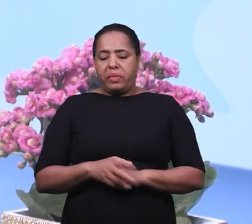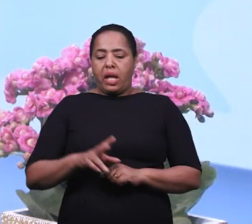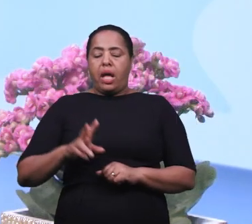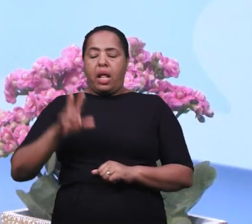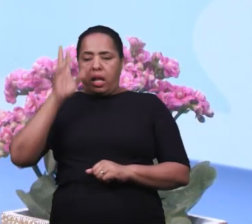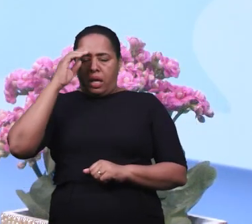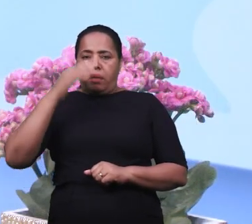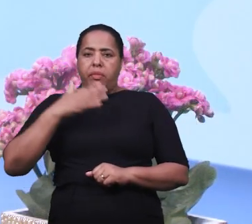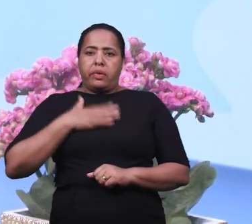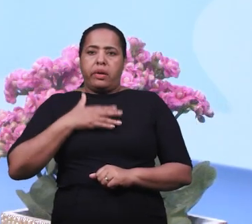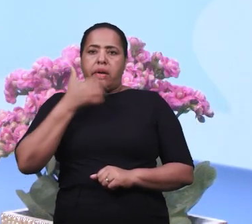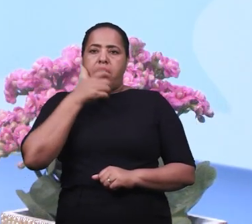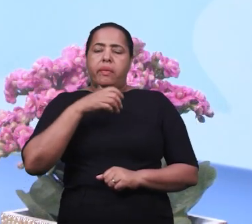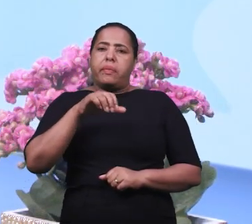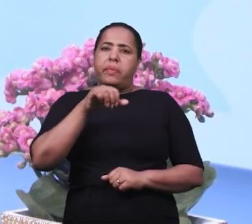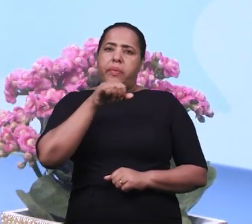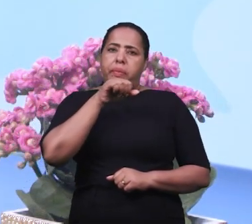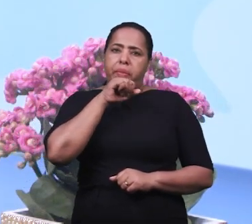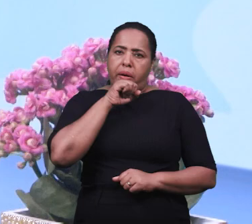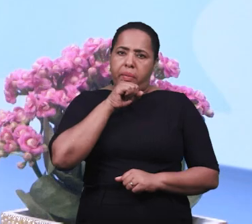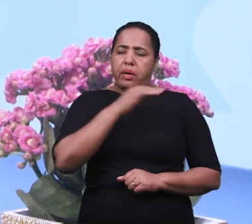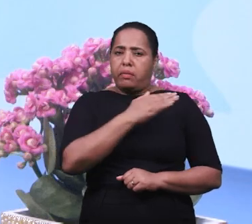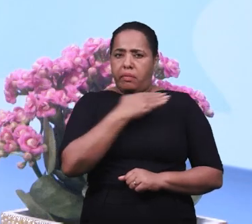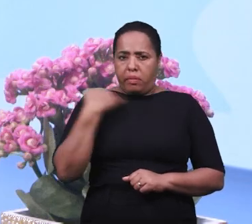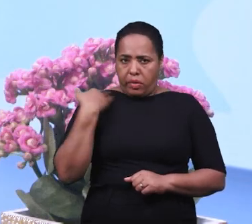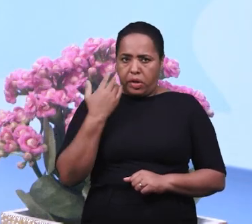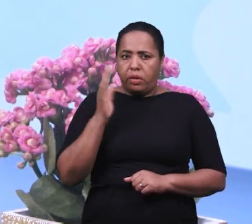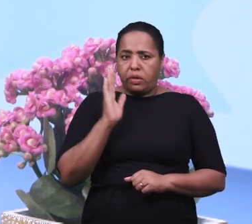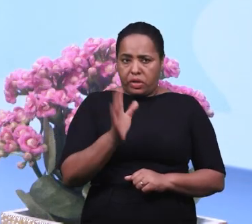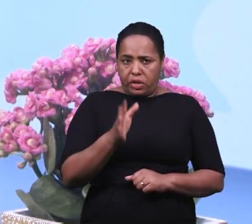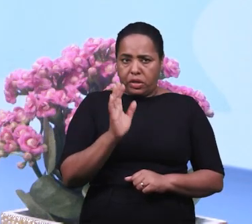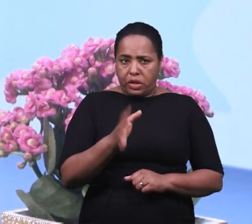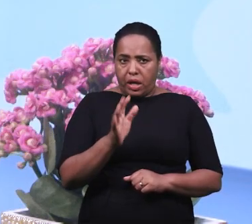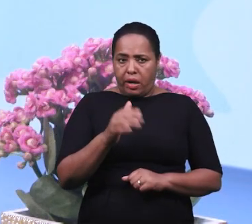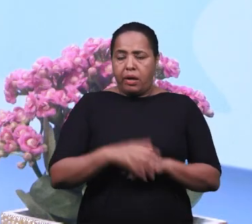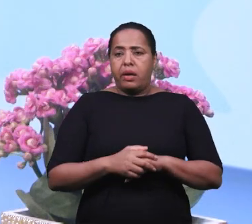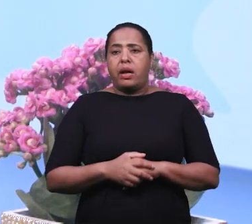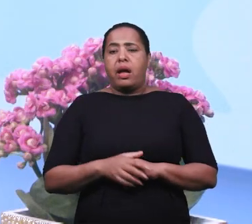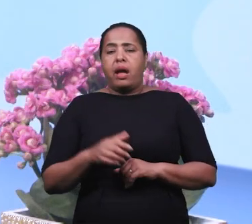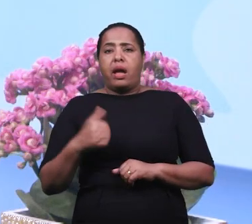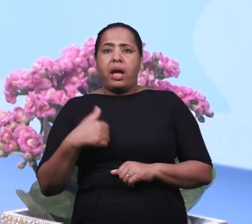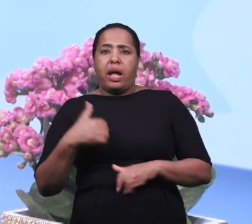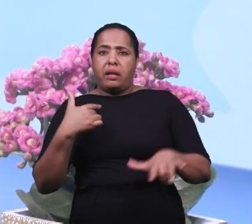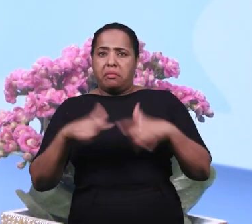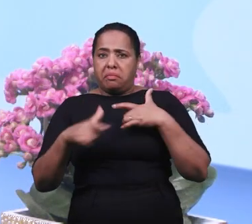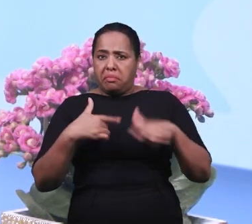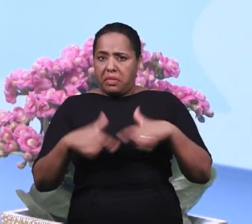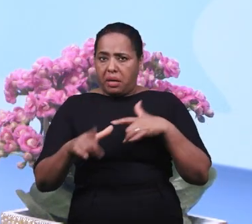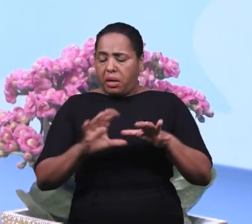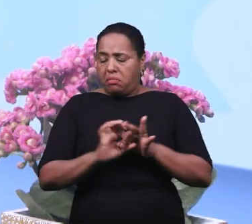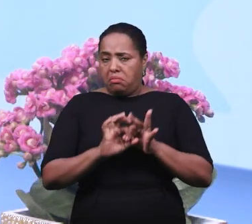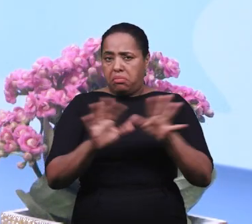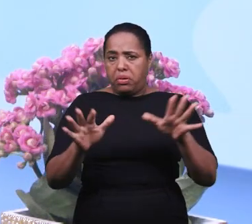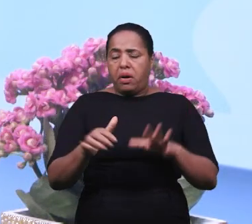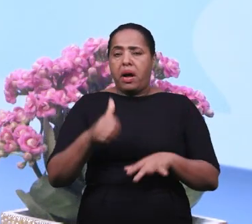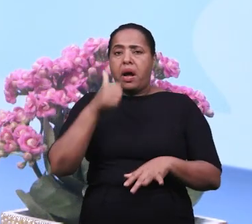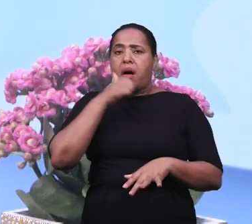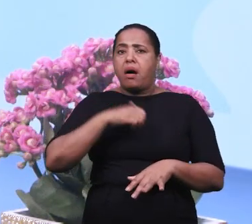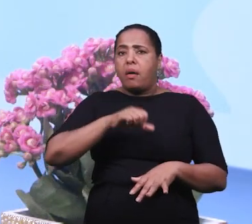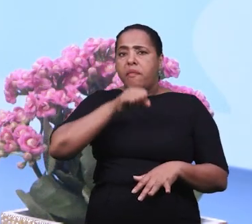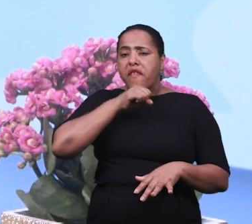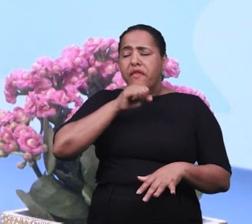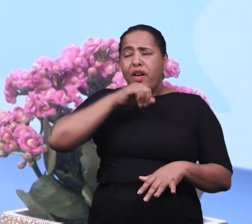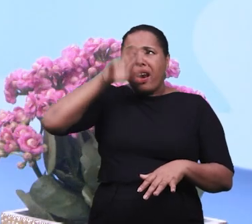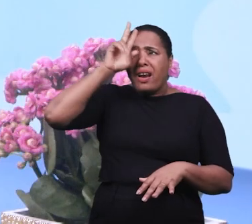mãe era... minha mãe já faleceu, mas ela era profissional liberal. Minha avó, eu me lembro assim